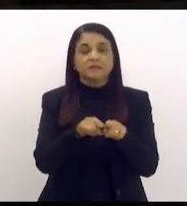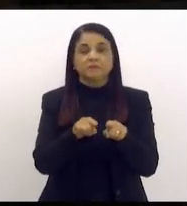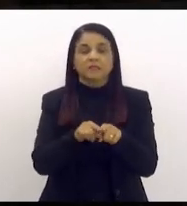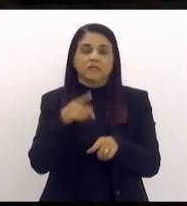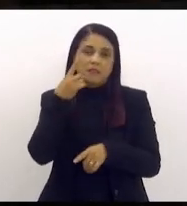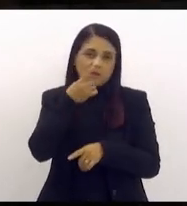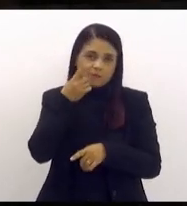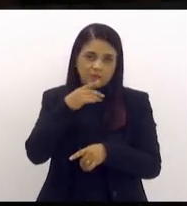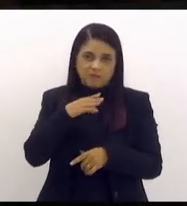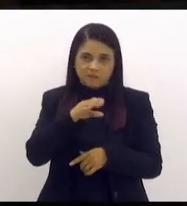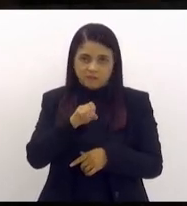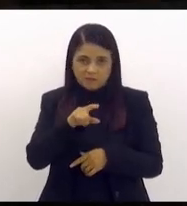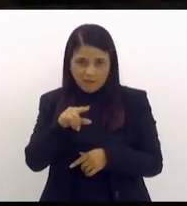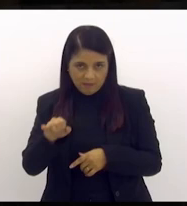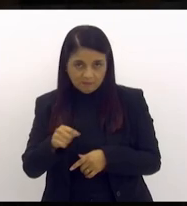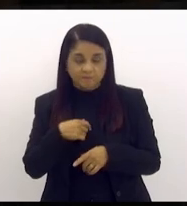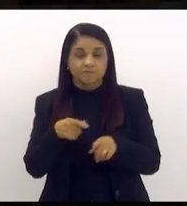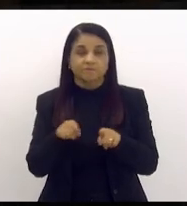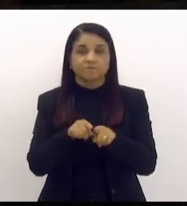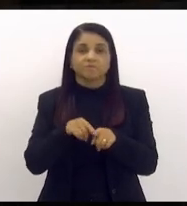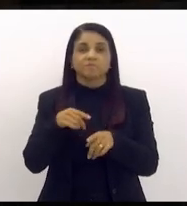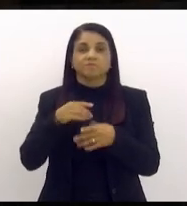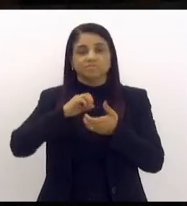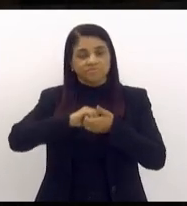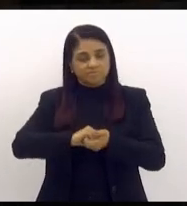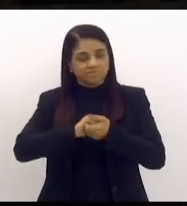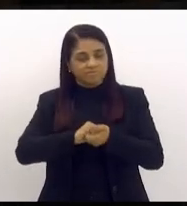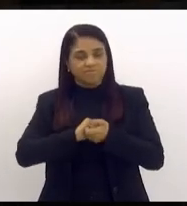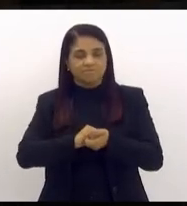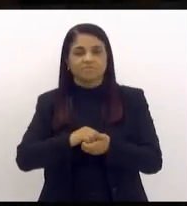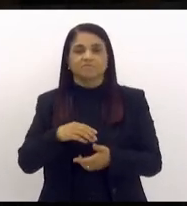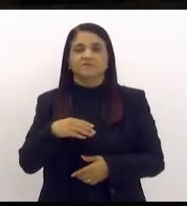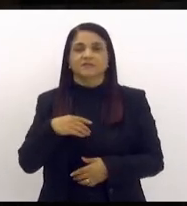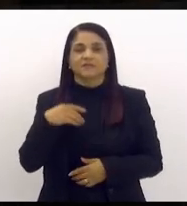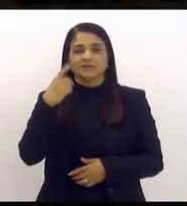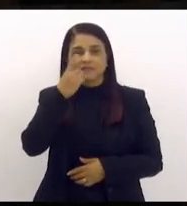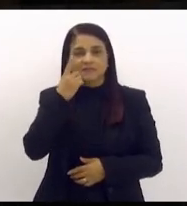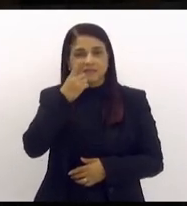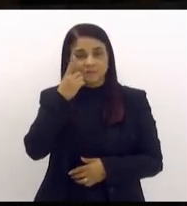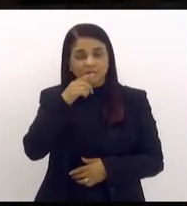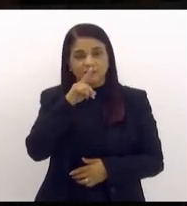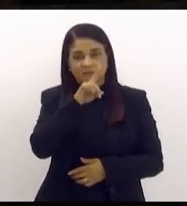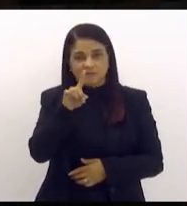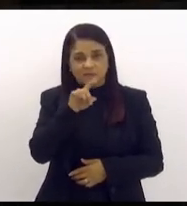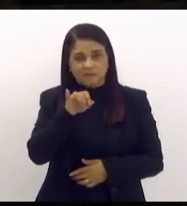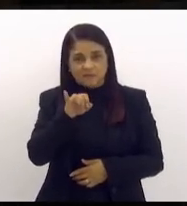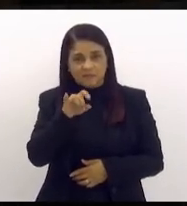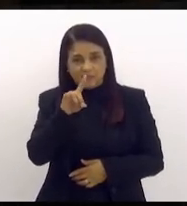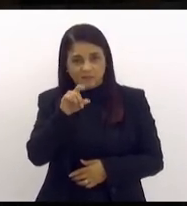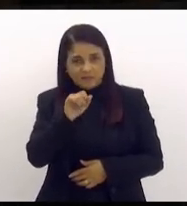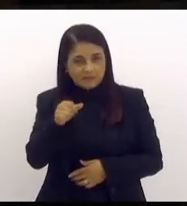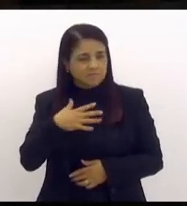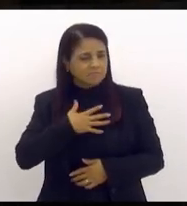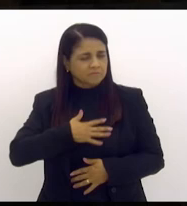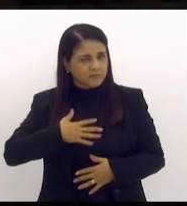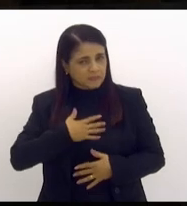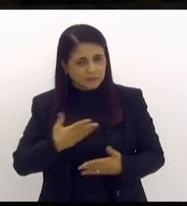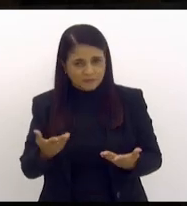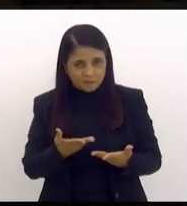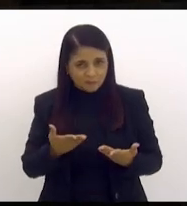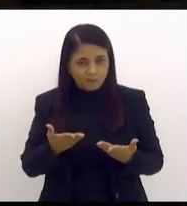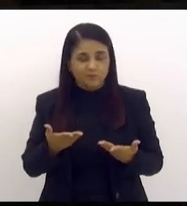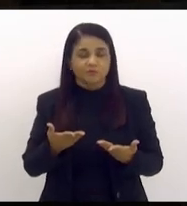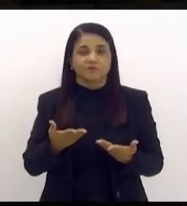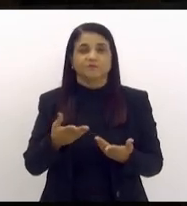também a minha querida amiga deputada fos deputados juntos também deputada zeidan prazer est com você aqui nesse dia